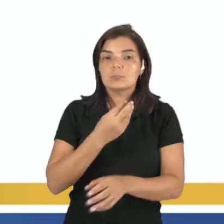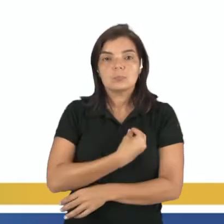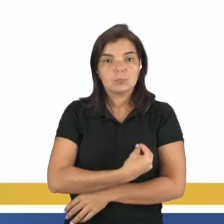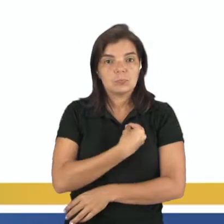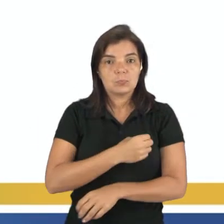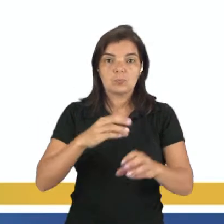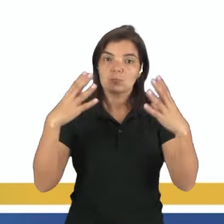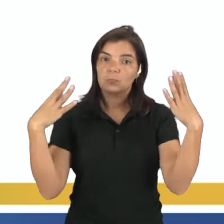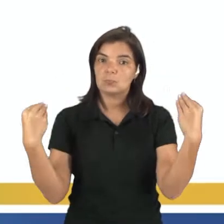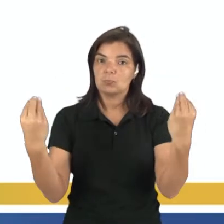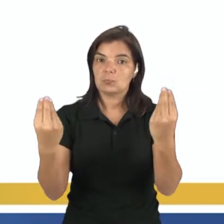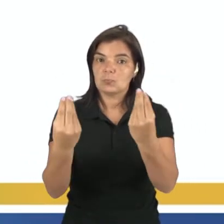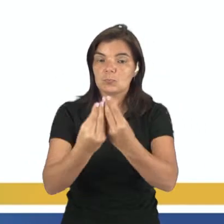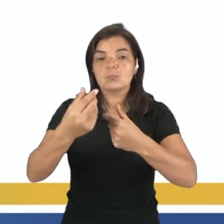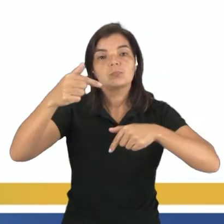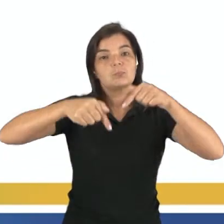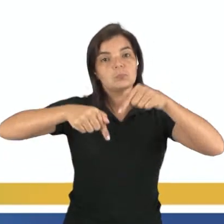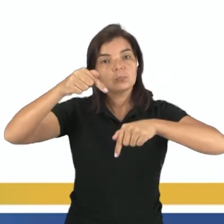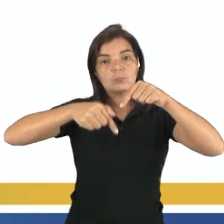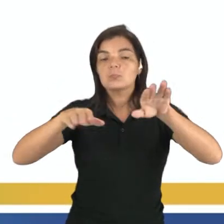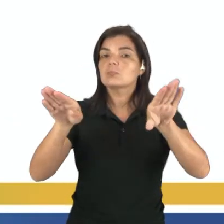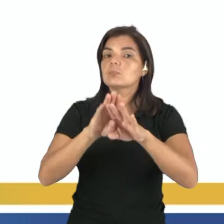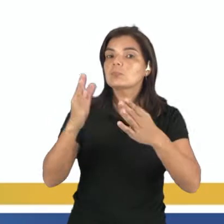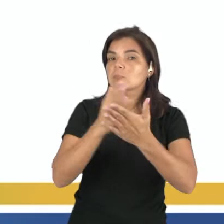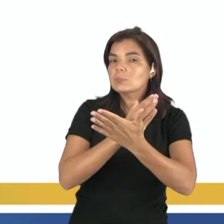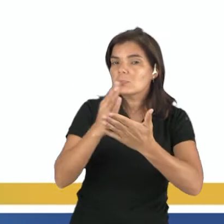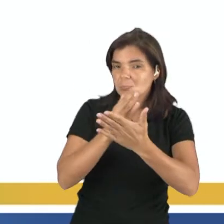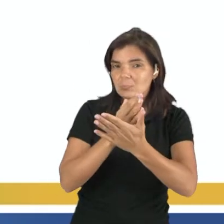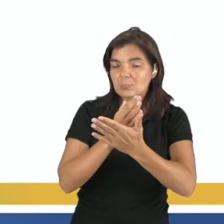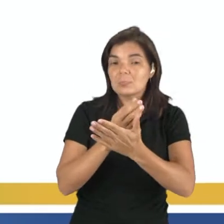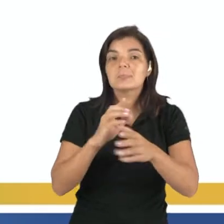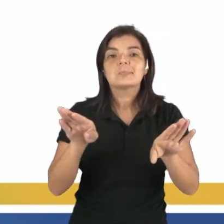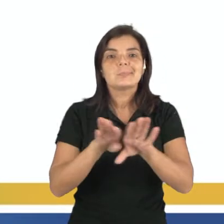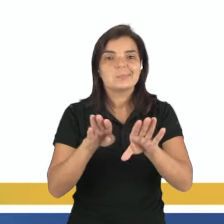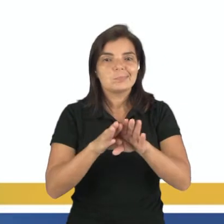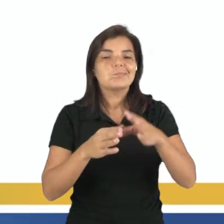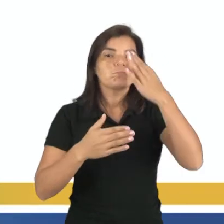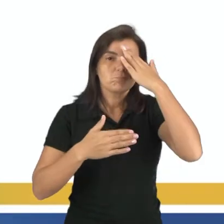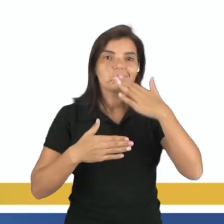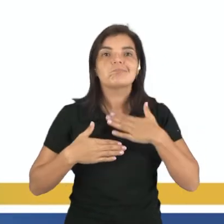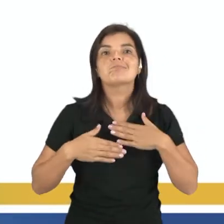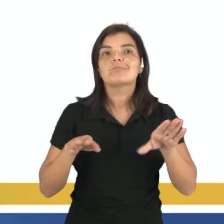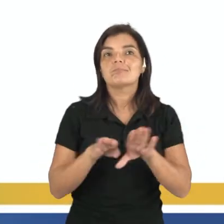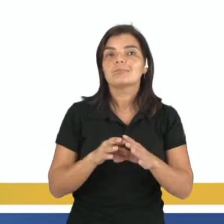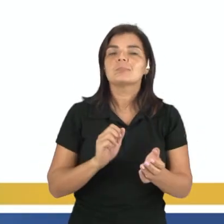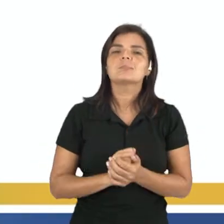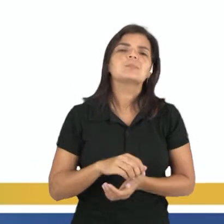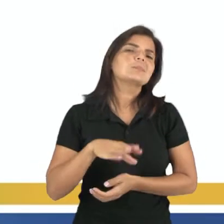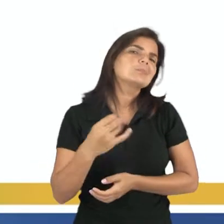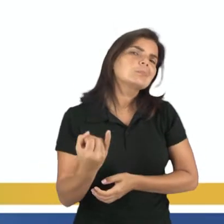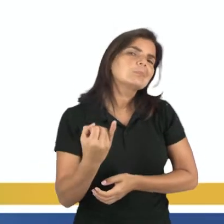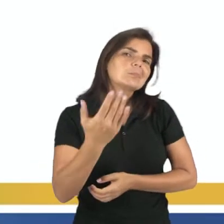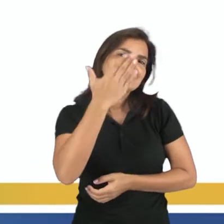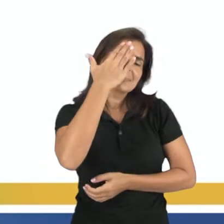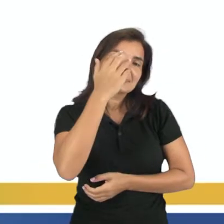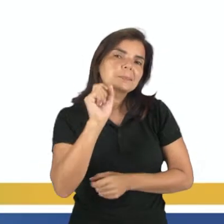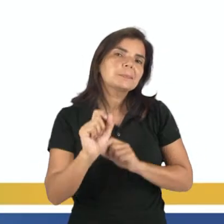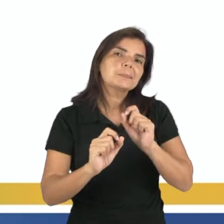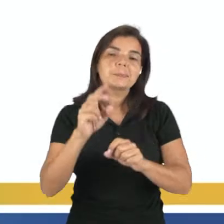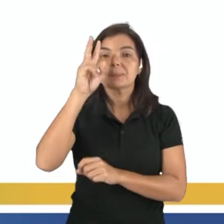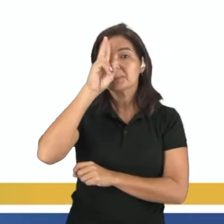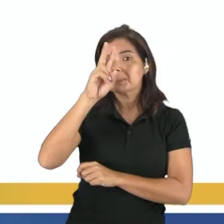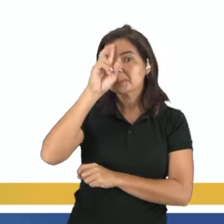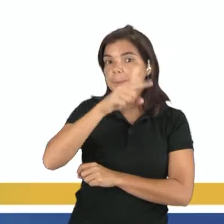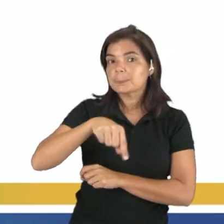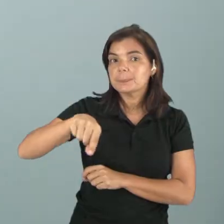de substâncias químicas e também devido a algumas condições físicas. O que mais que é importante a gente saber? Lembra que eu